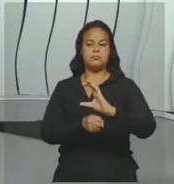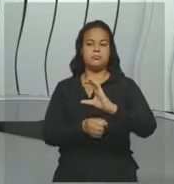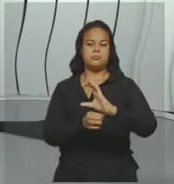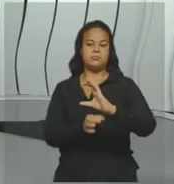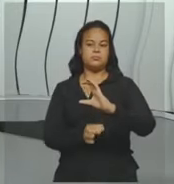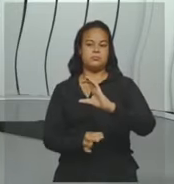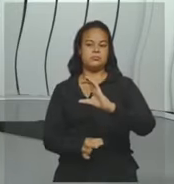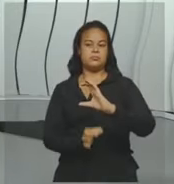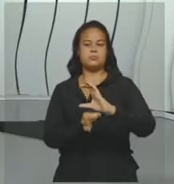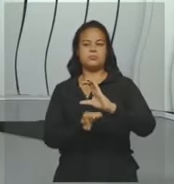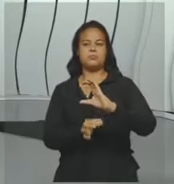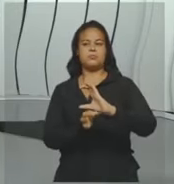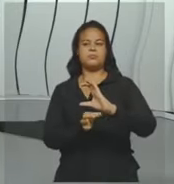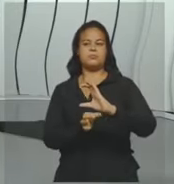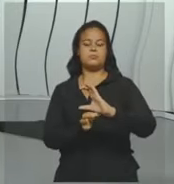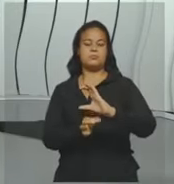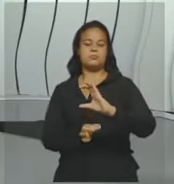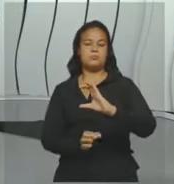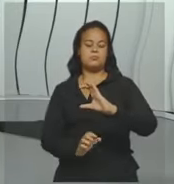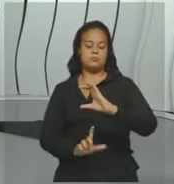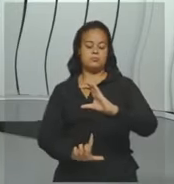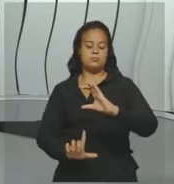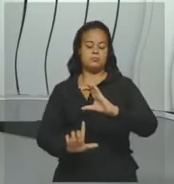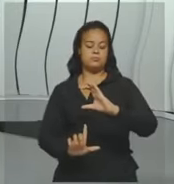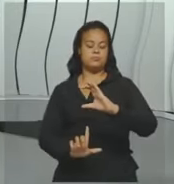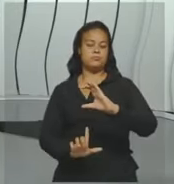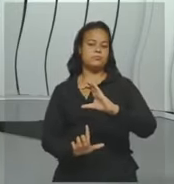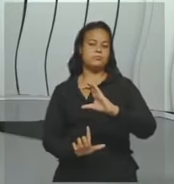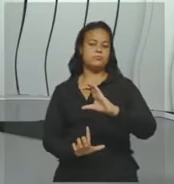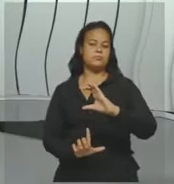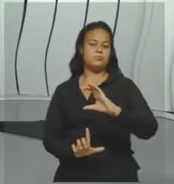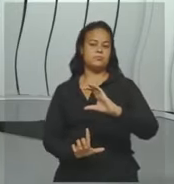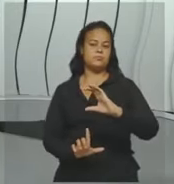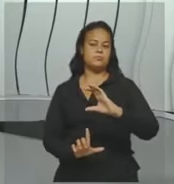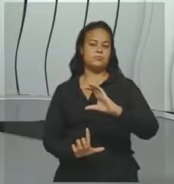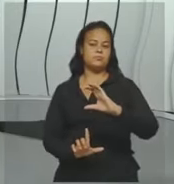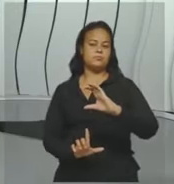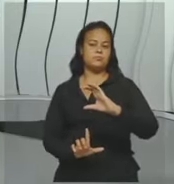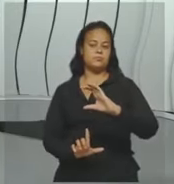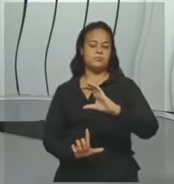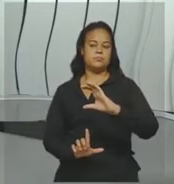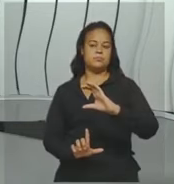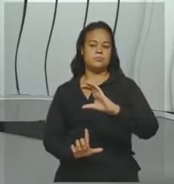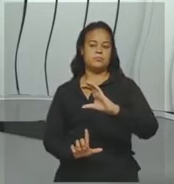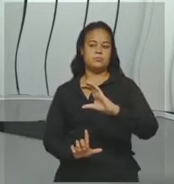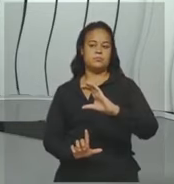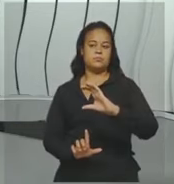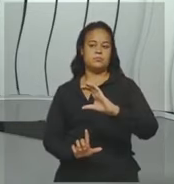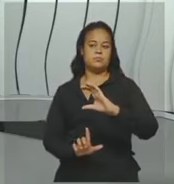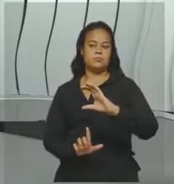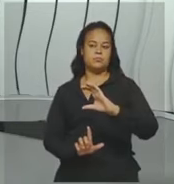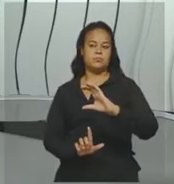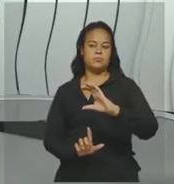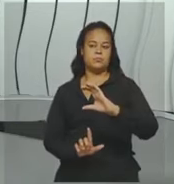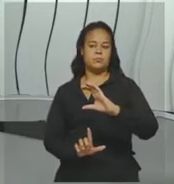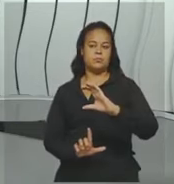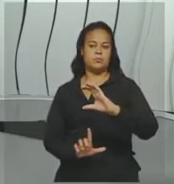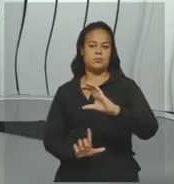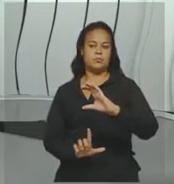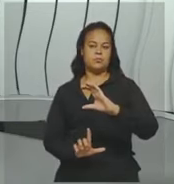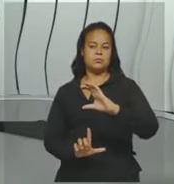dentro. Está aqui o objeto, e ela está agarrada, então, nessa corda aqui, ok?